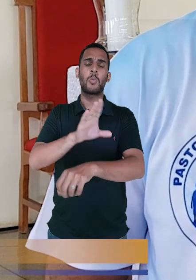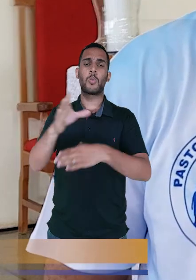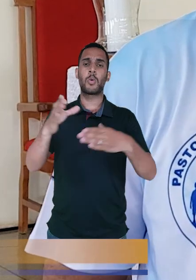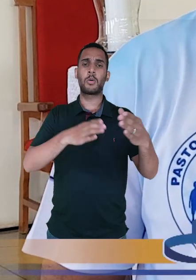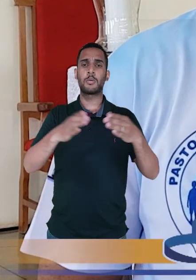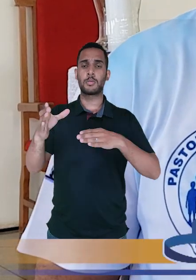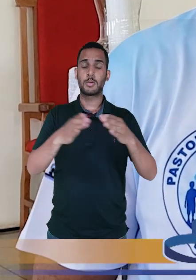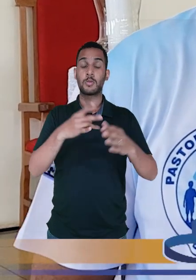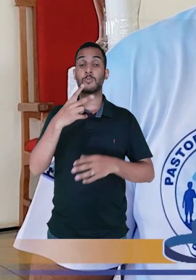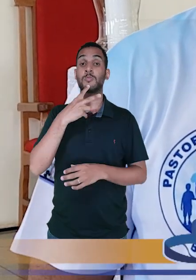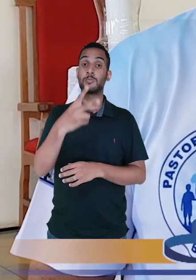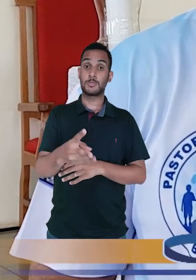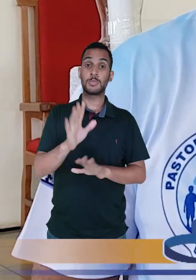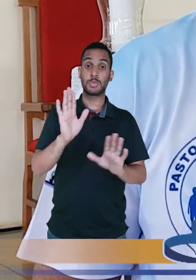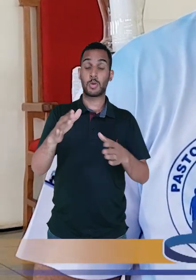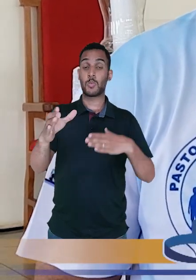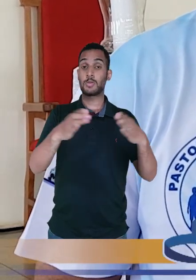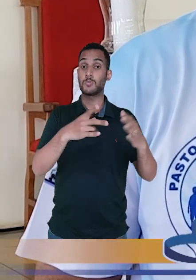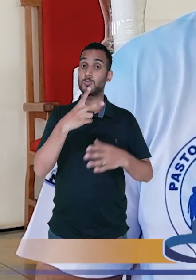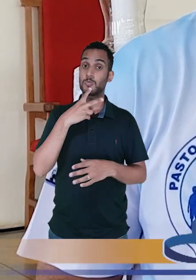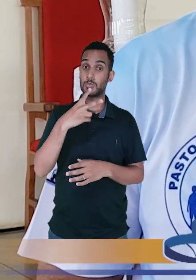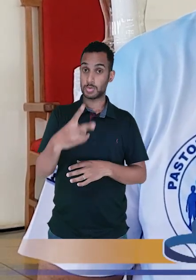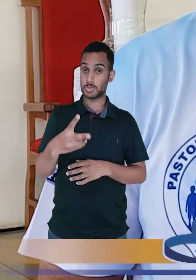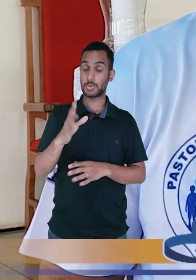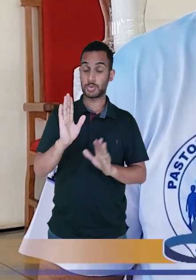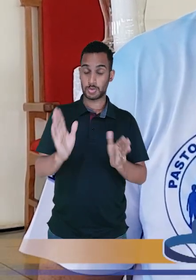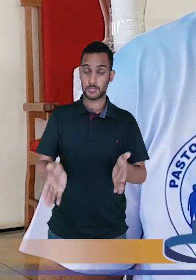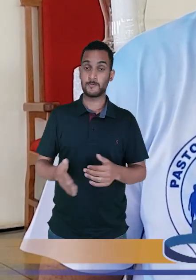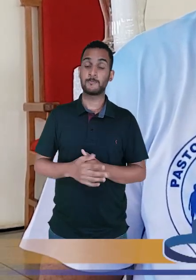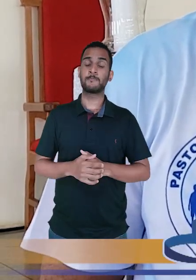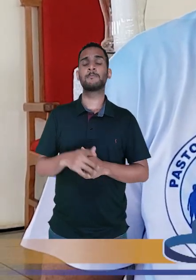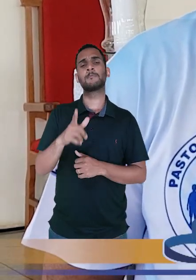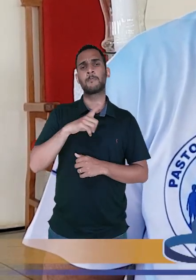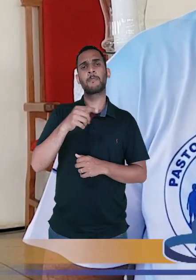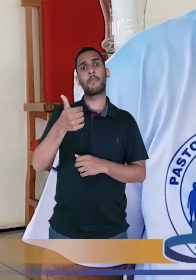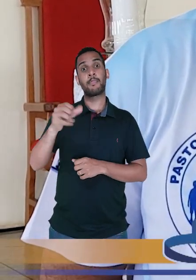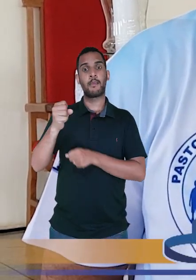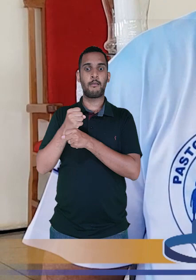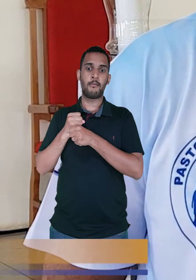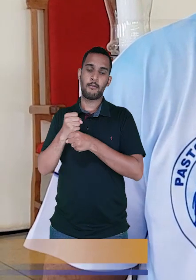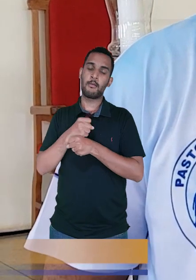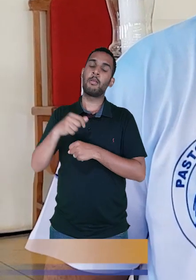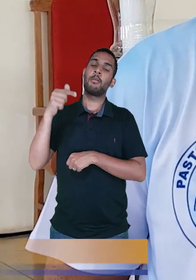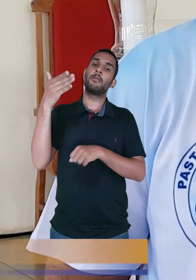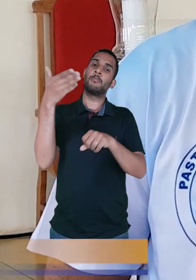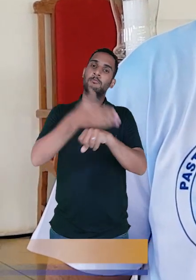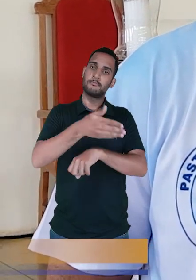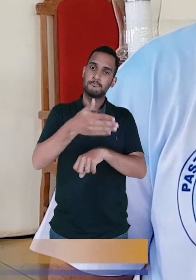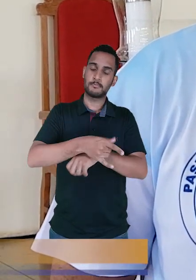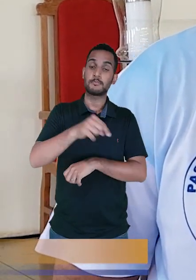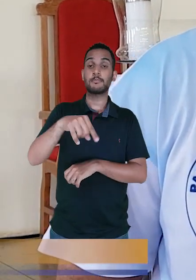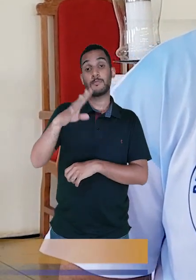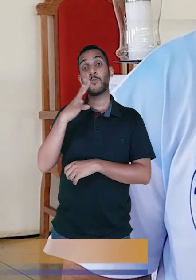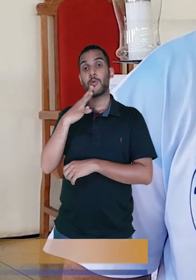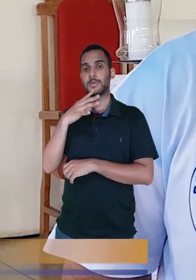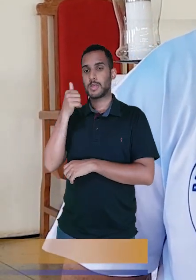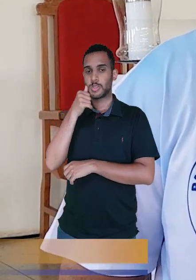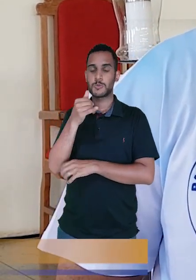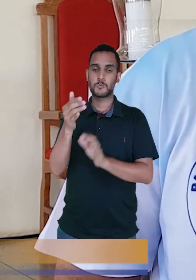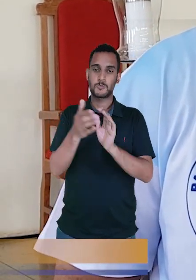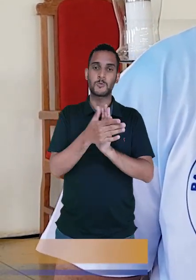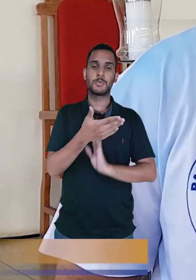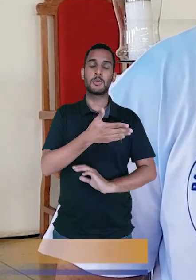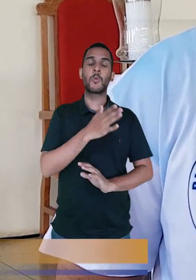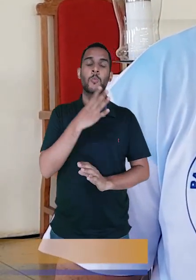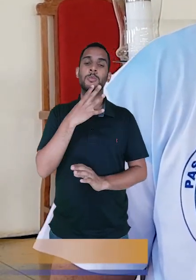há 2 anos, já estamos indo para o 3º ano de coordenação da pastoral familiar. Já tenho 10 anos aqui na